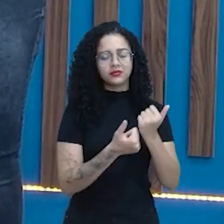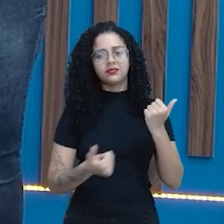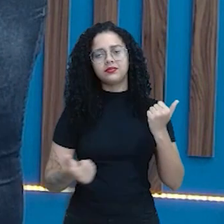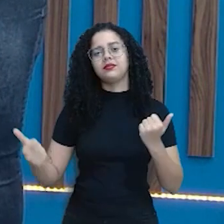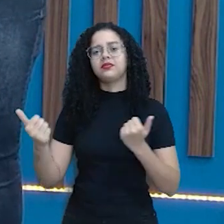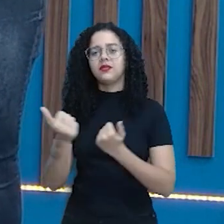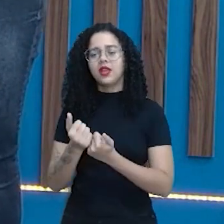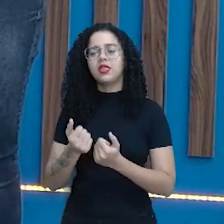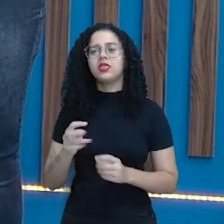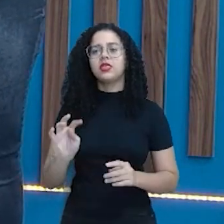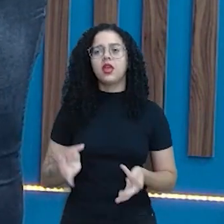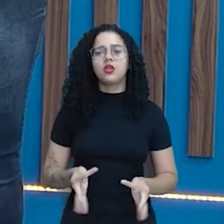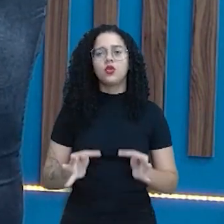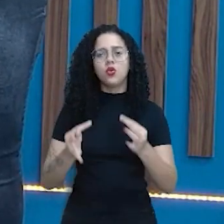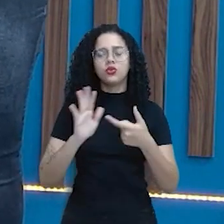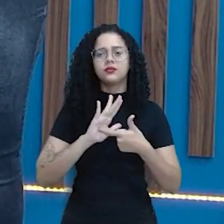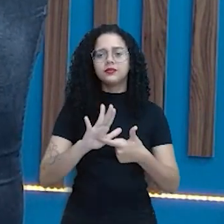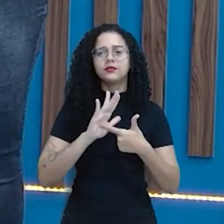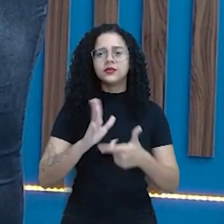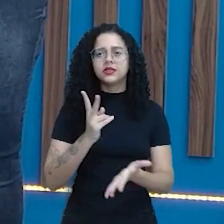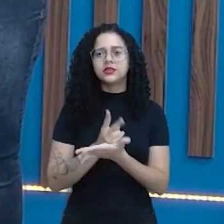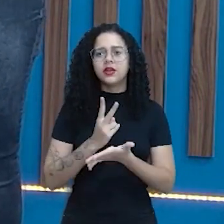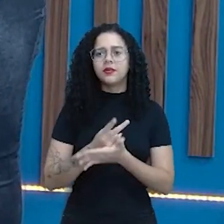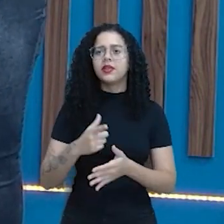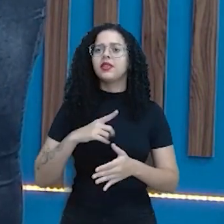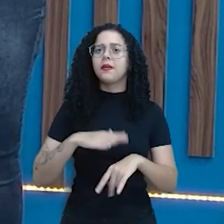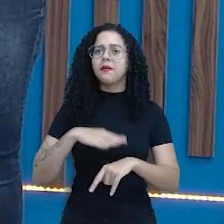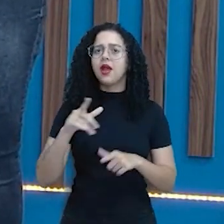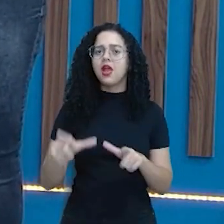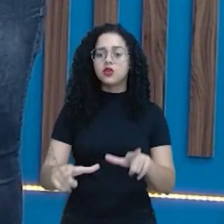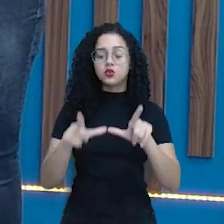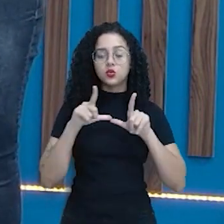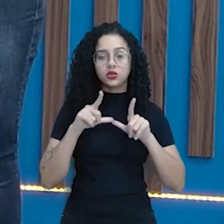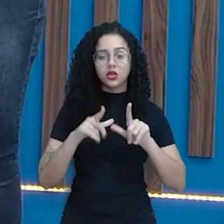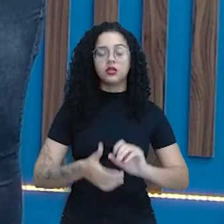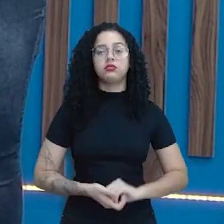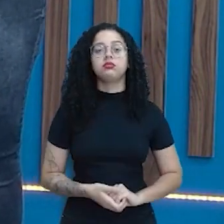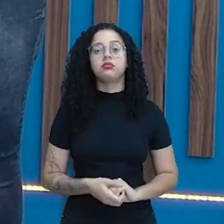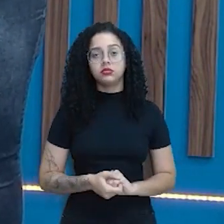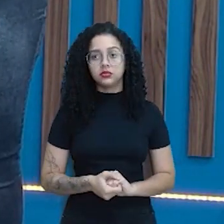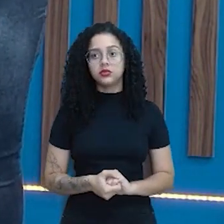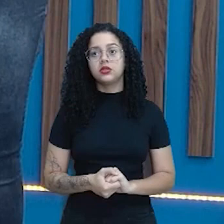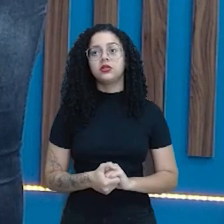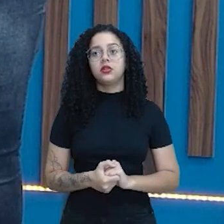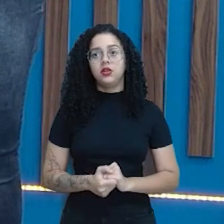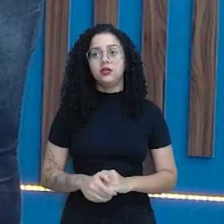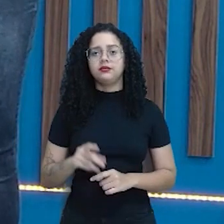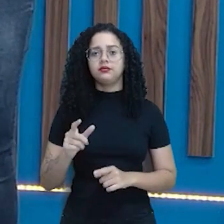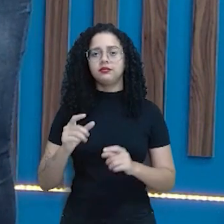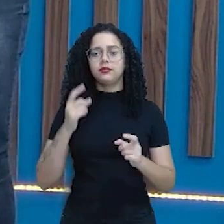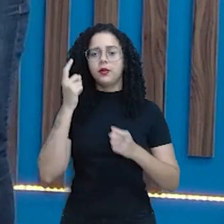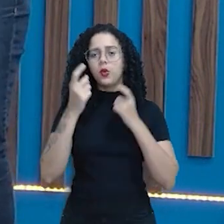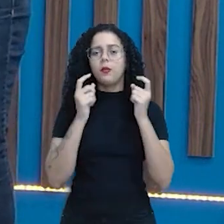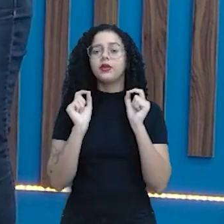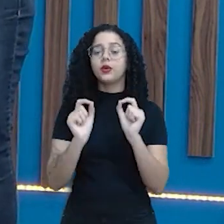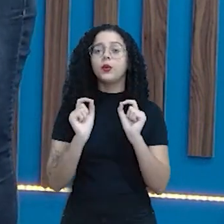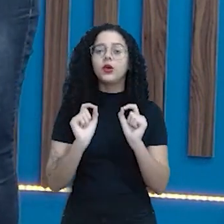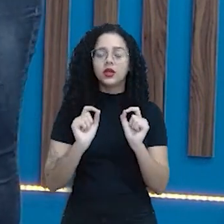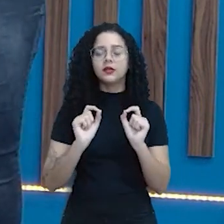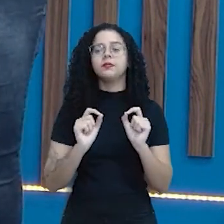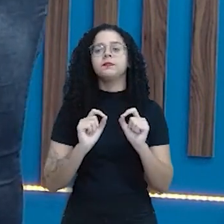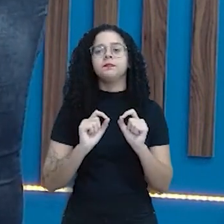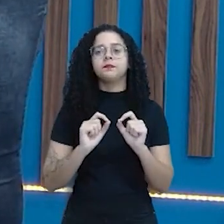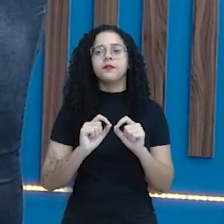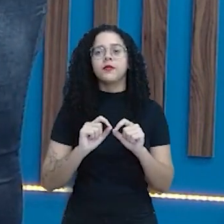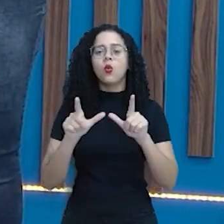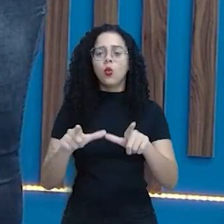mais a tecnologia em evidência, vai ter mais resultado. Ou seja, a tecnocracia está preocupada muito mais aí